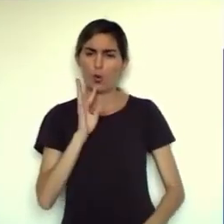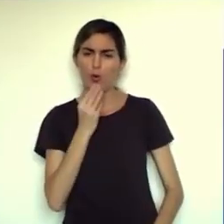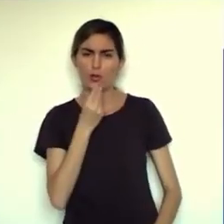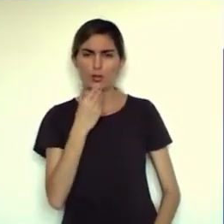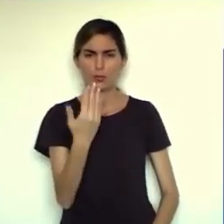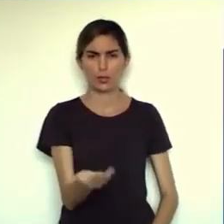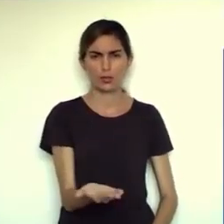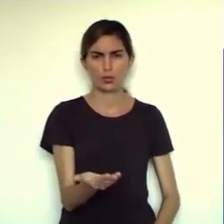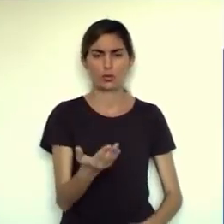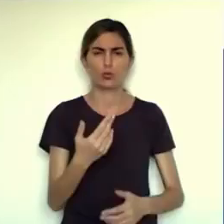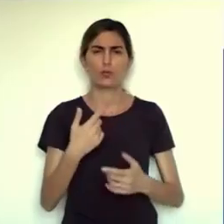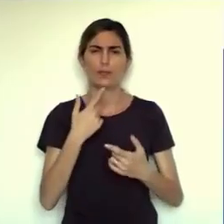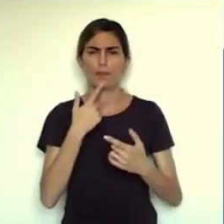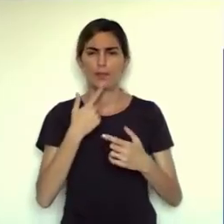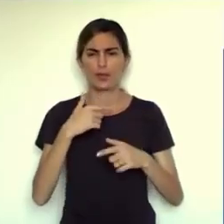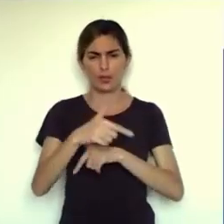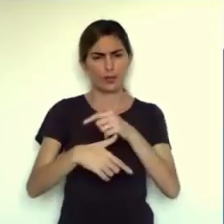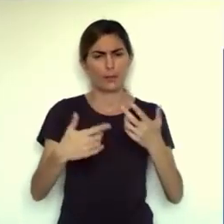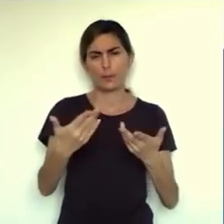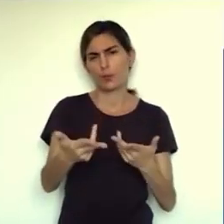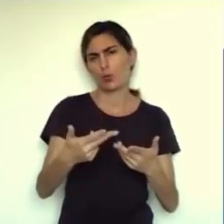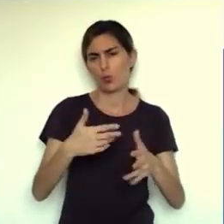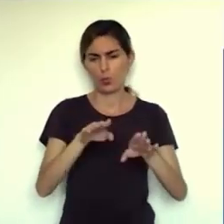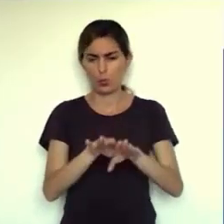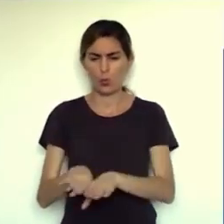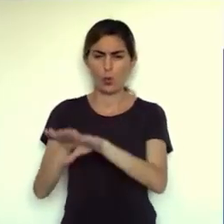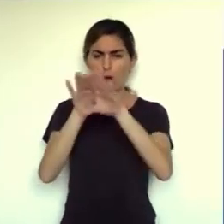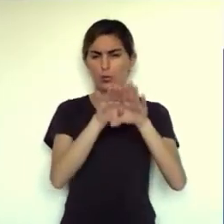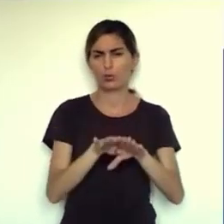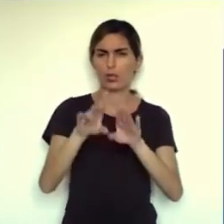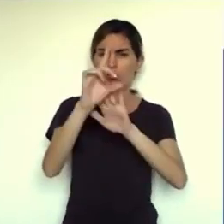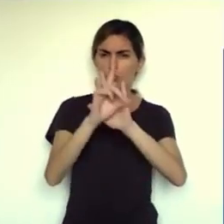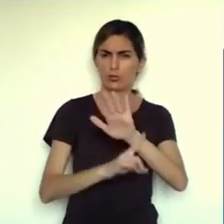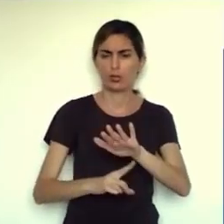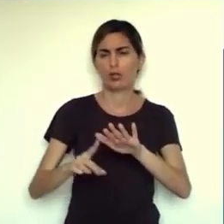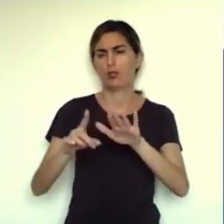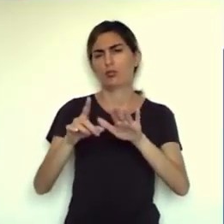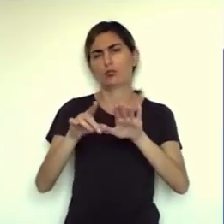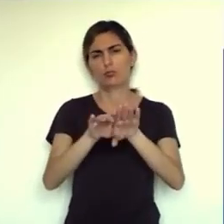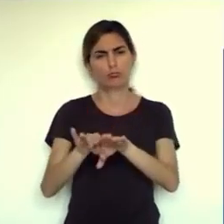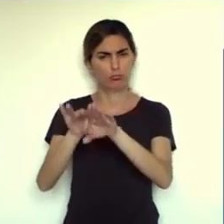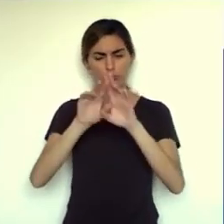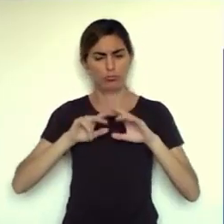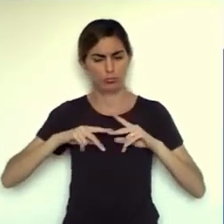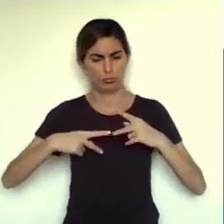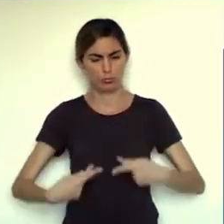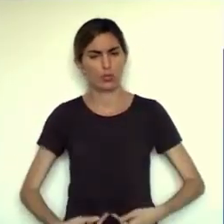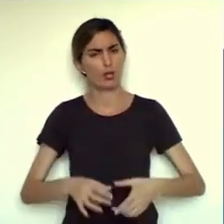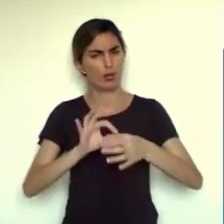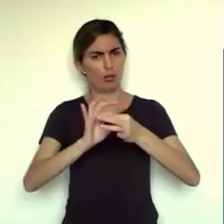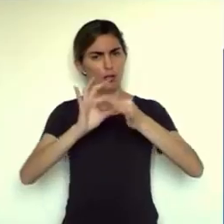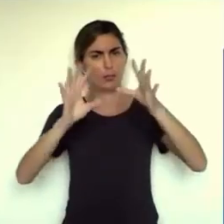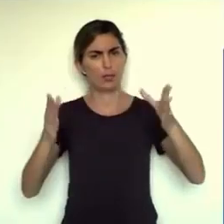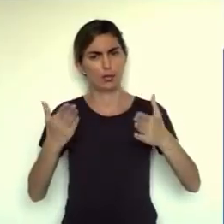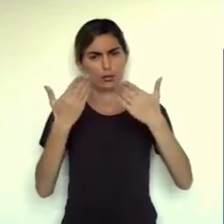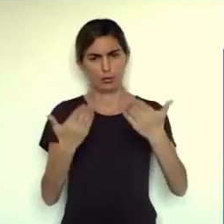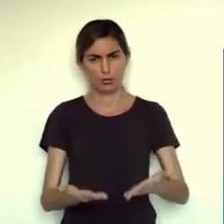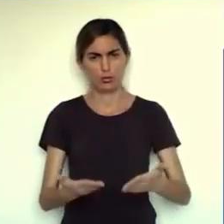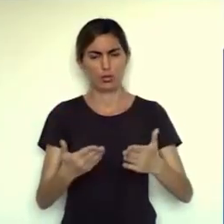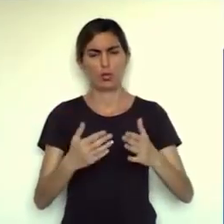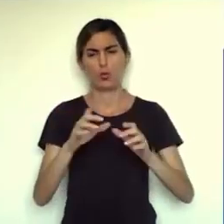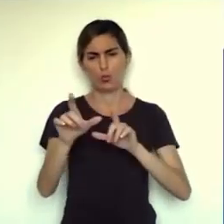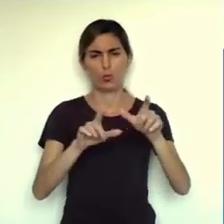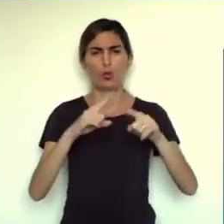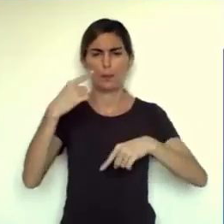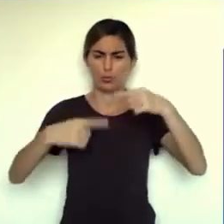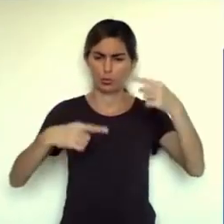o reconhecimento, gozo ou exercício em igualdade de condições de direitos humanos e liberdades